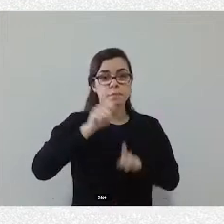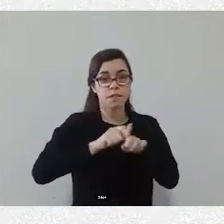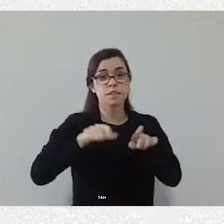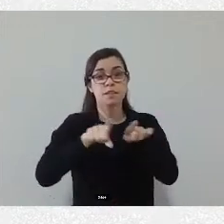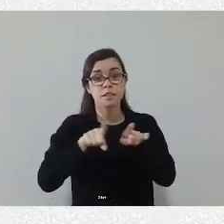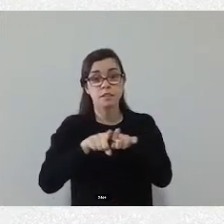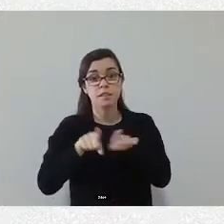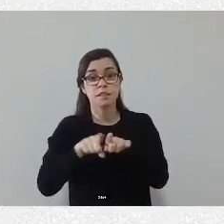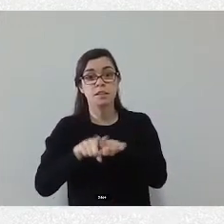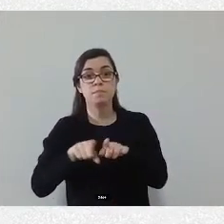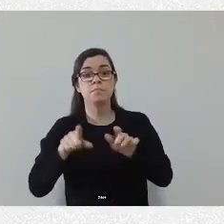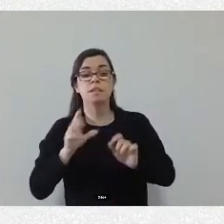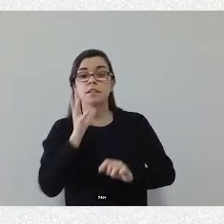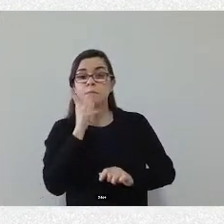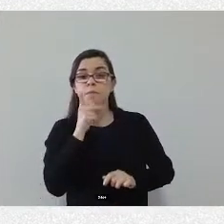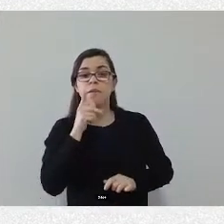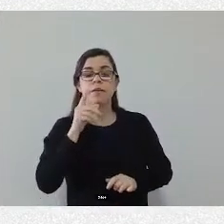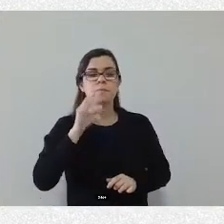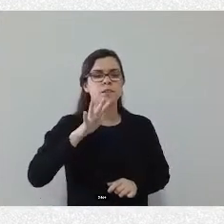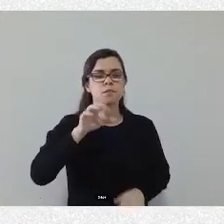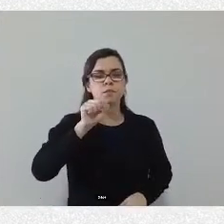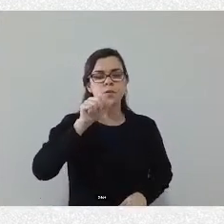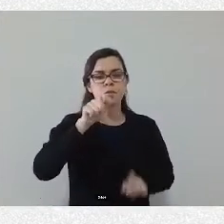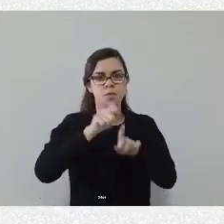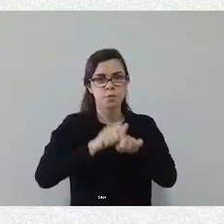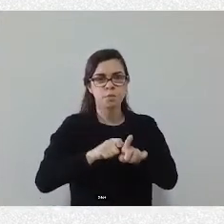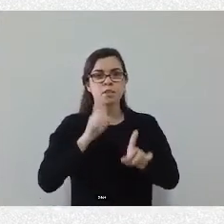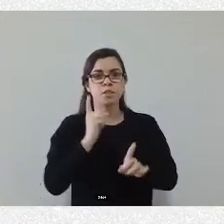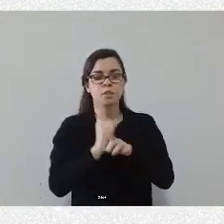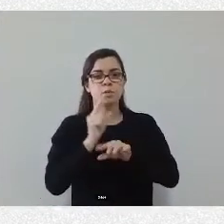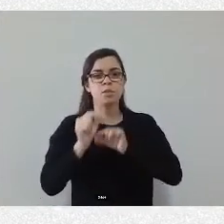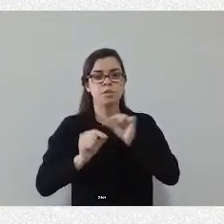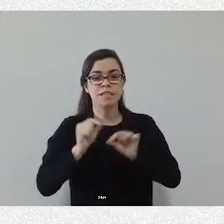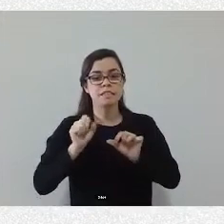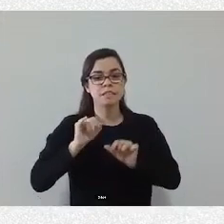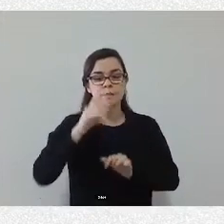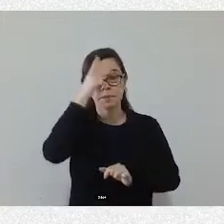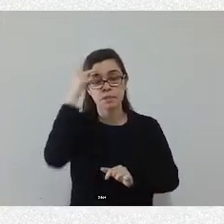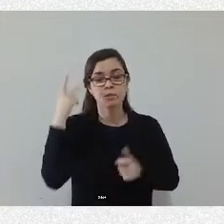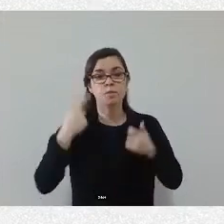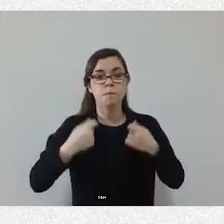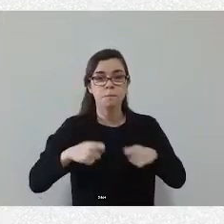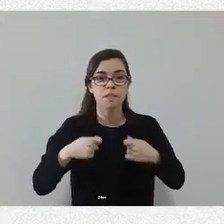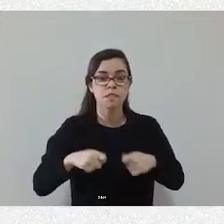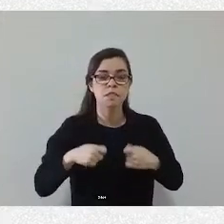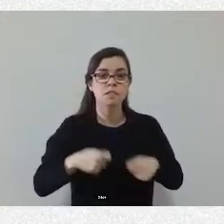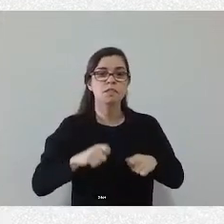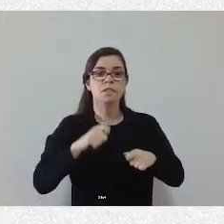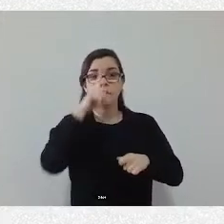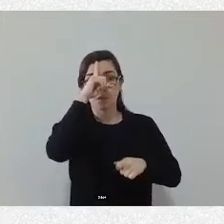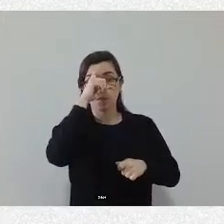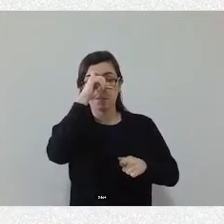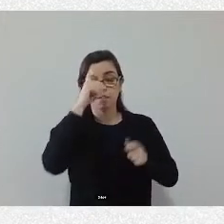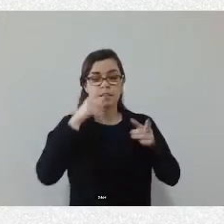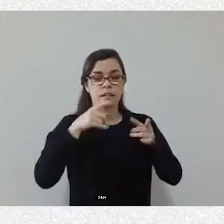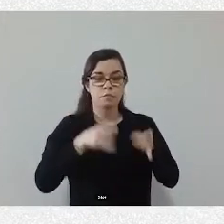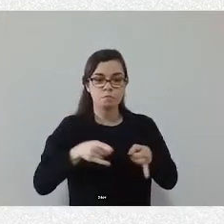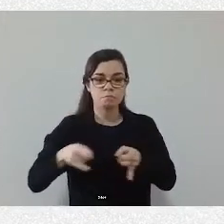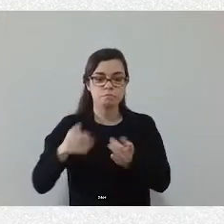outros desfechos, aí, como, por exemplo, hospitalizações, necessidade de UTI, qualidade de vida e sintomas de long